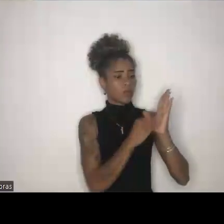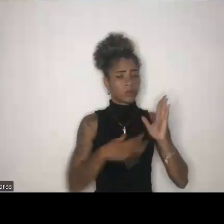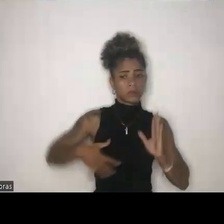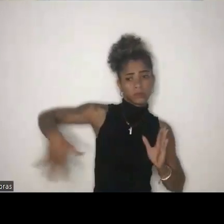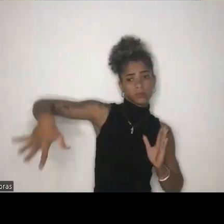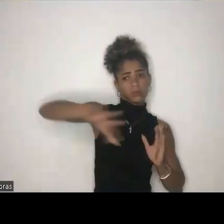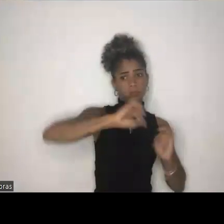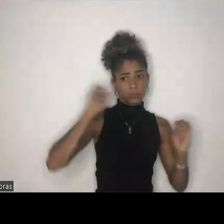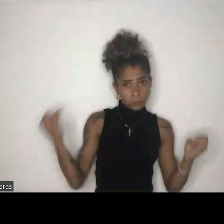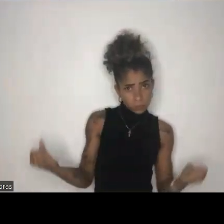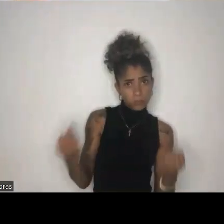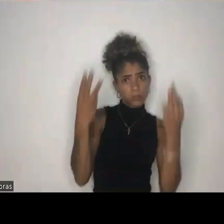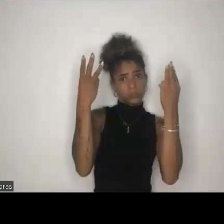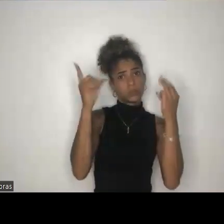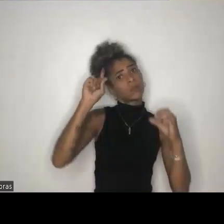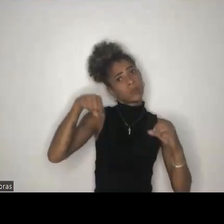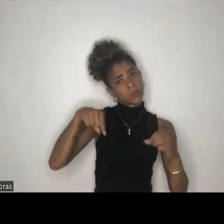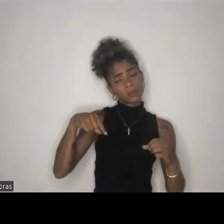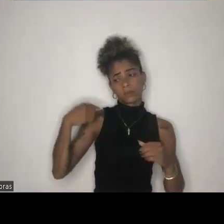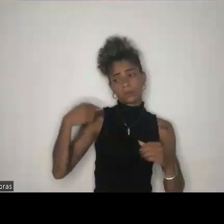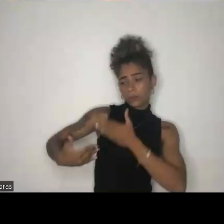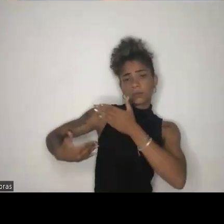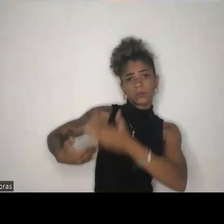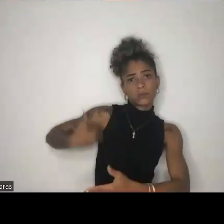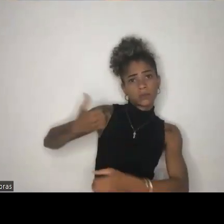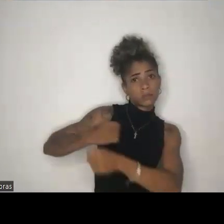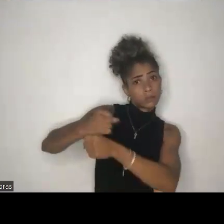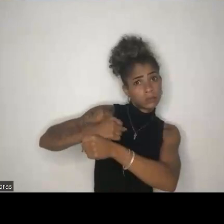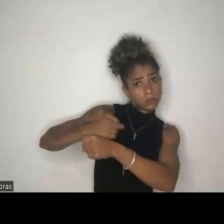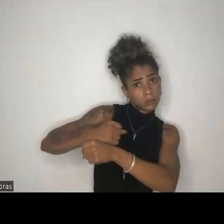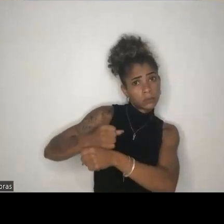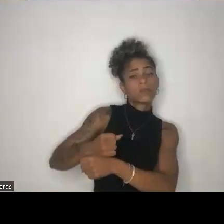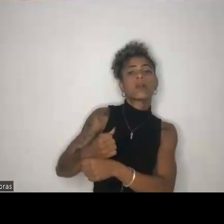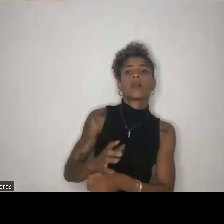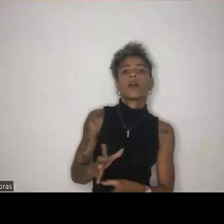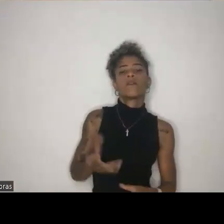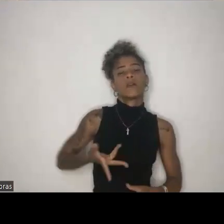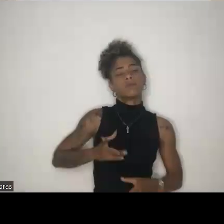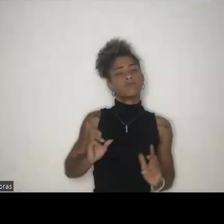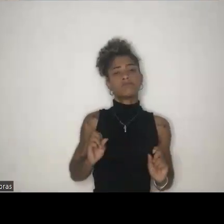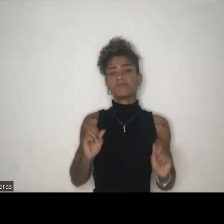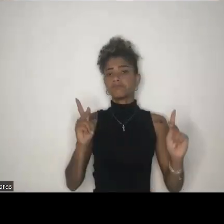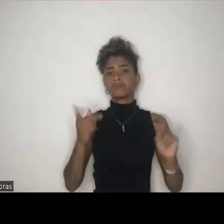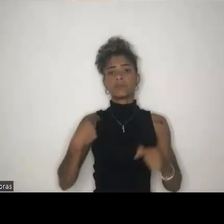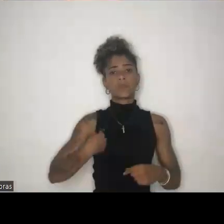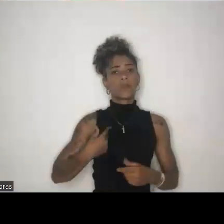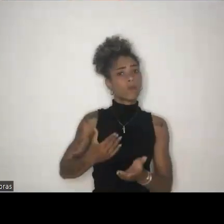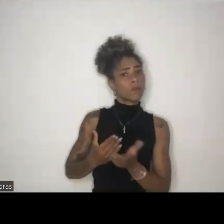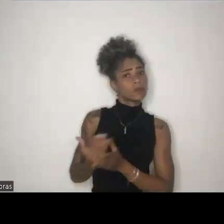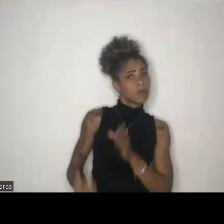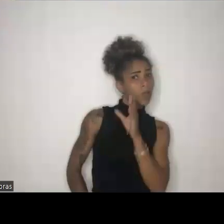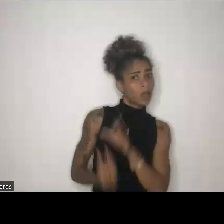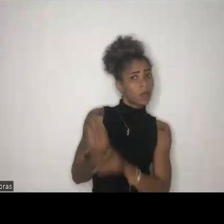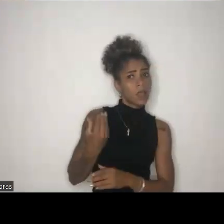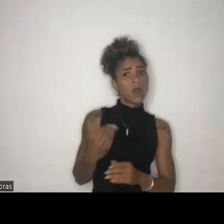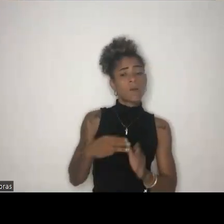assim esse processo dos últimos anos ele tava realmente bem confortável porque eu comecei a construir uma metodologia